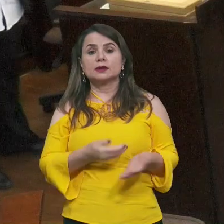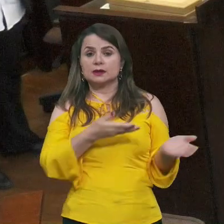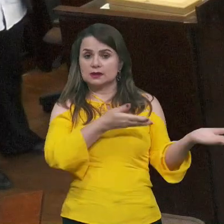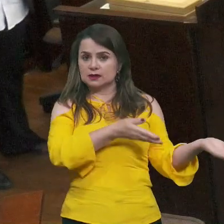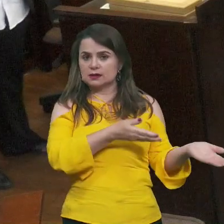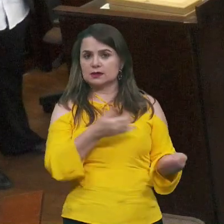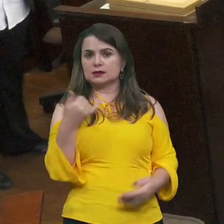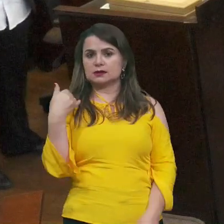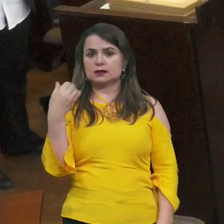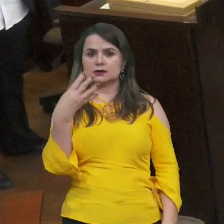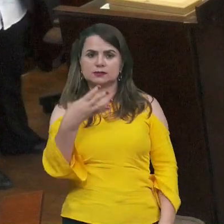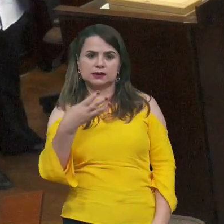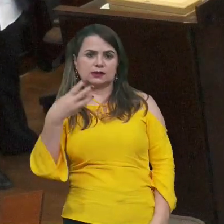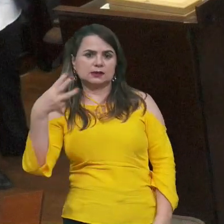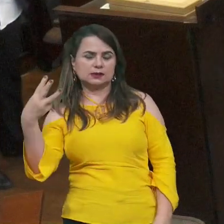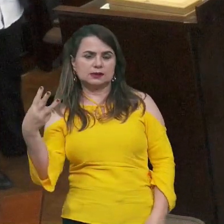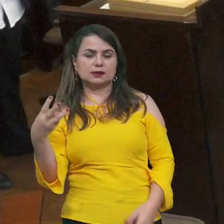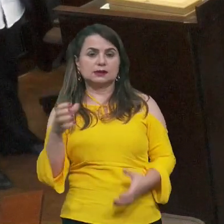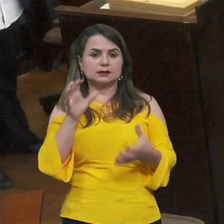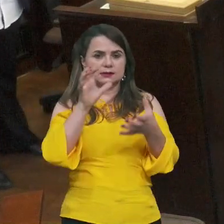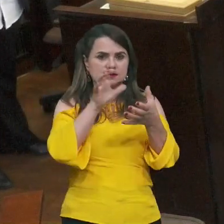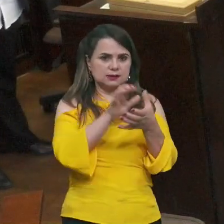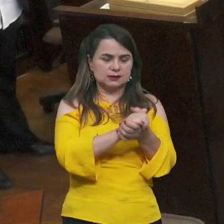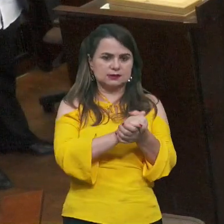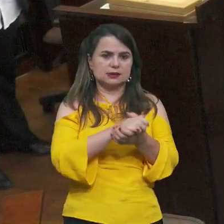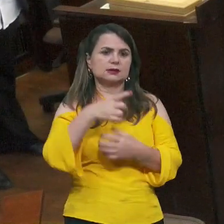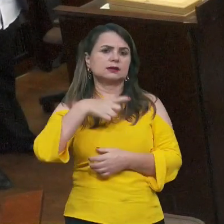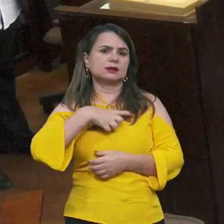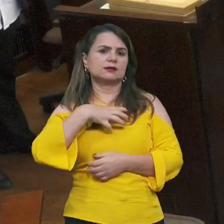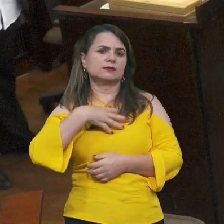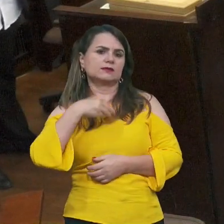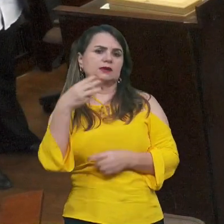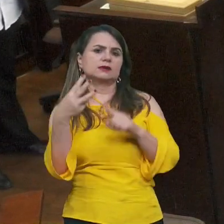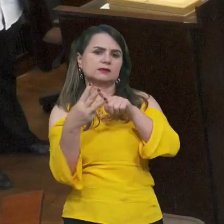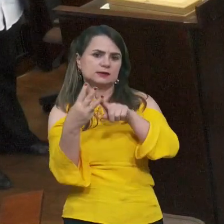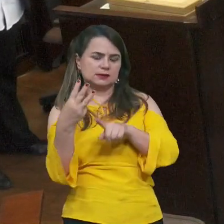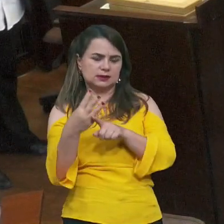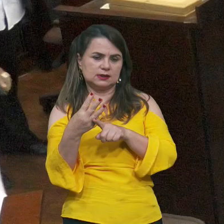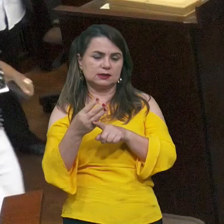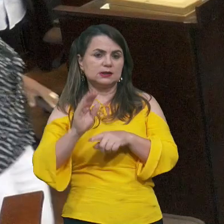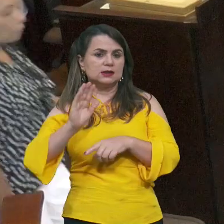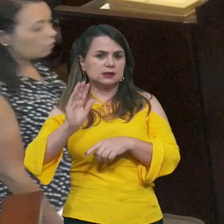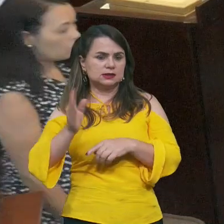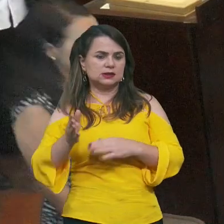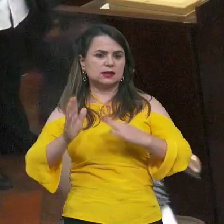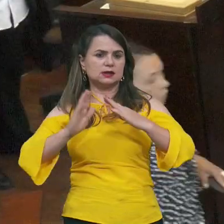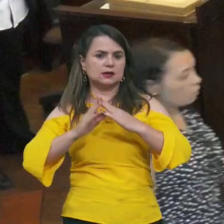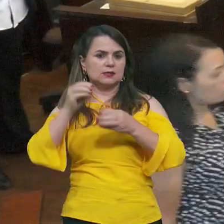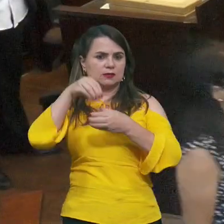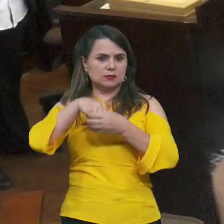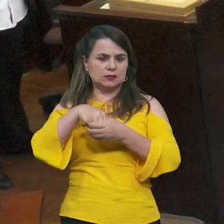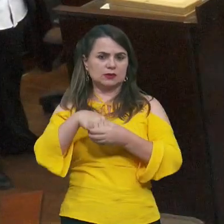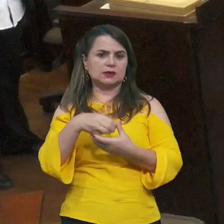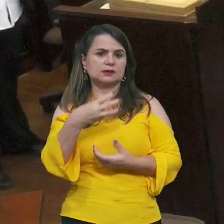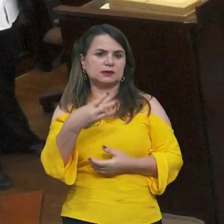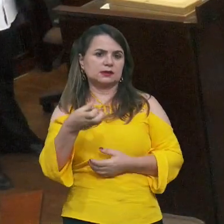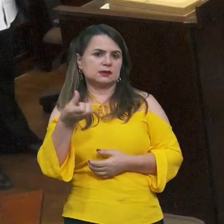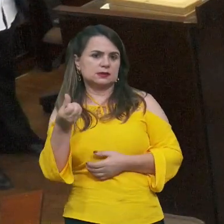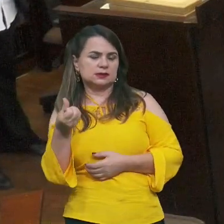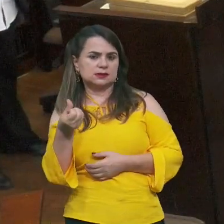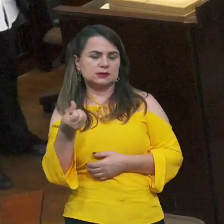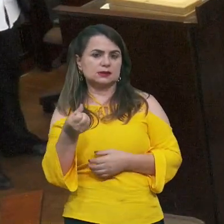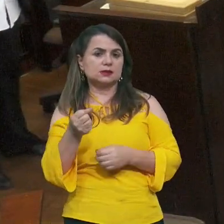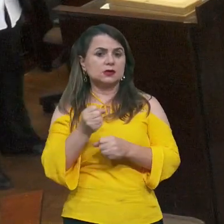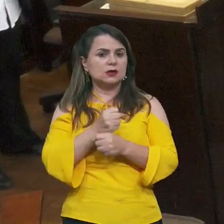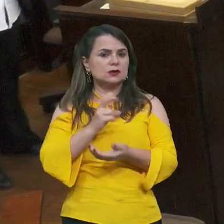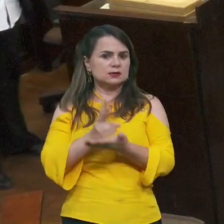43 anos, é casada e mãe de 3 filhos. Mora há 36 anos no mesmo bairro. Começou atuando na